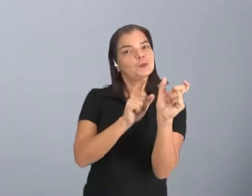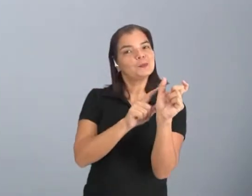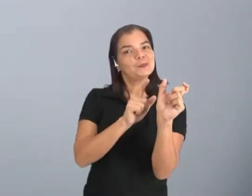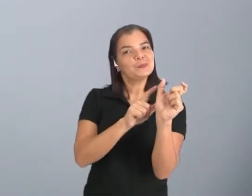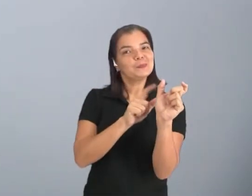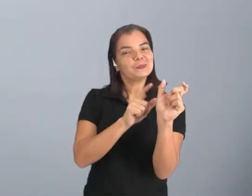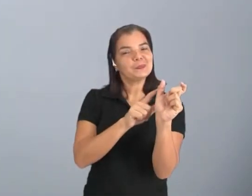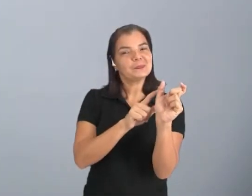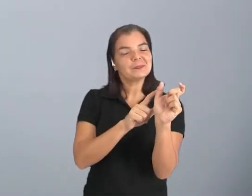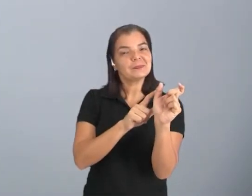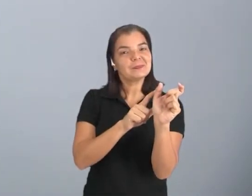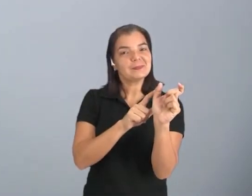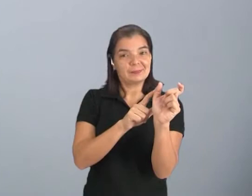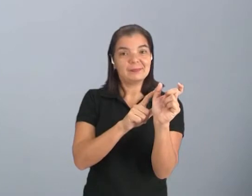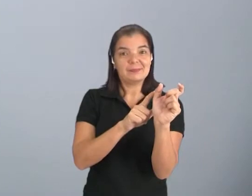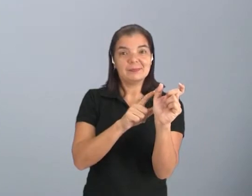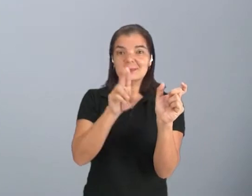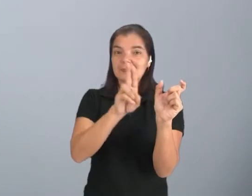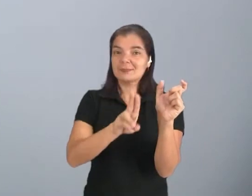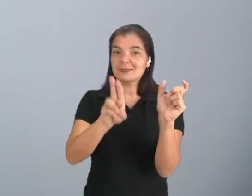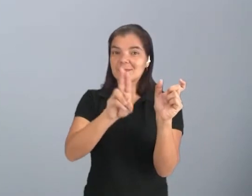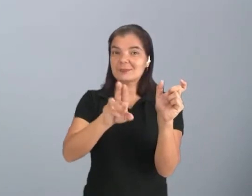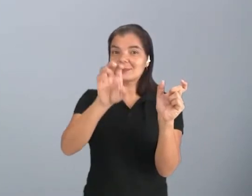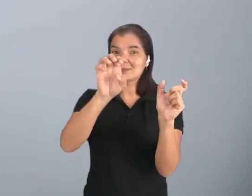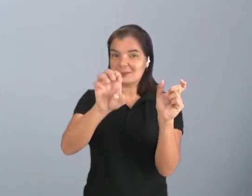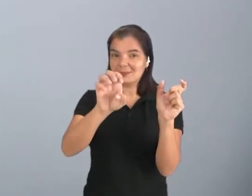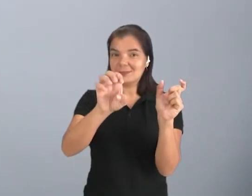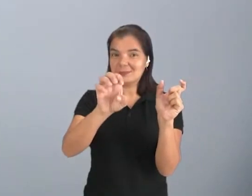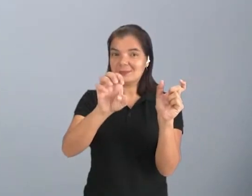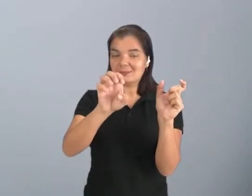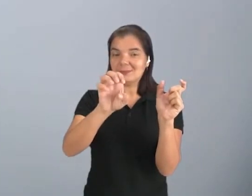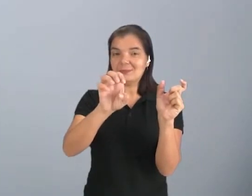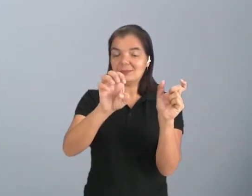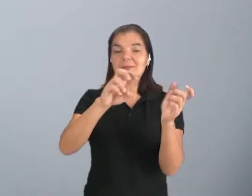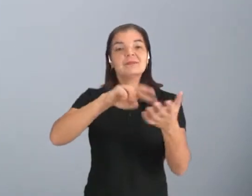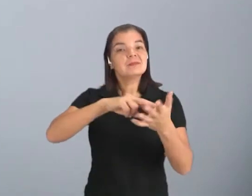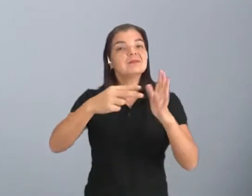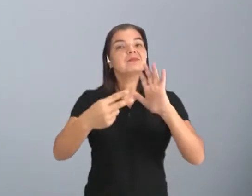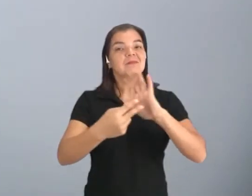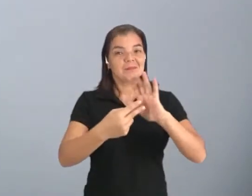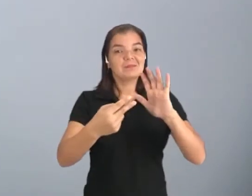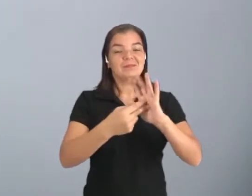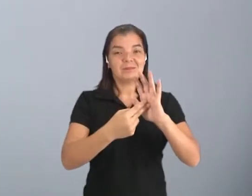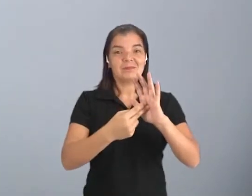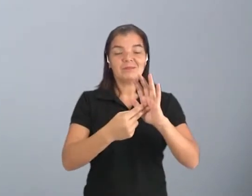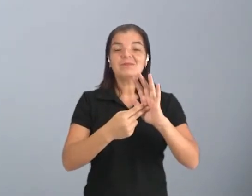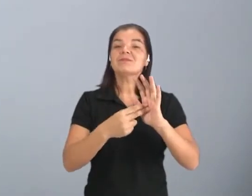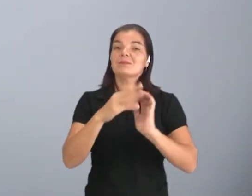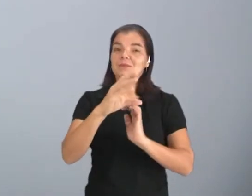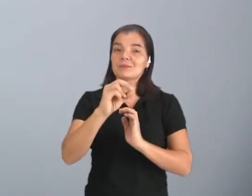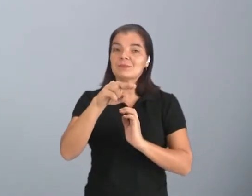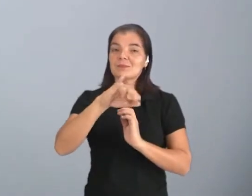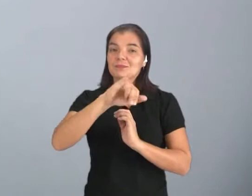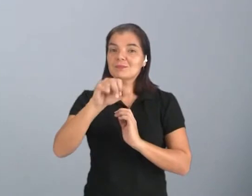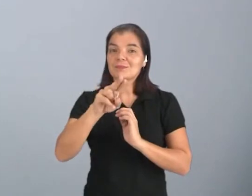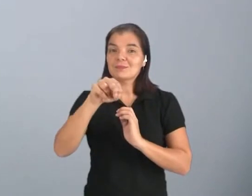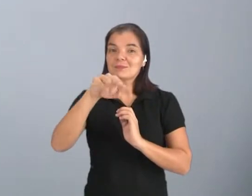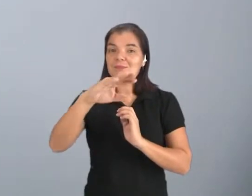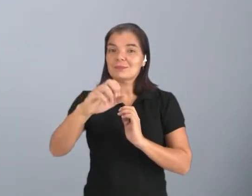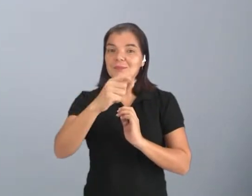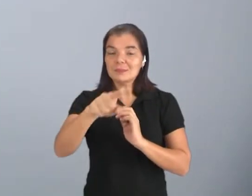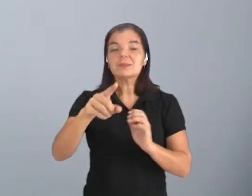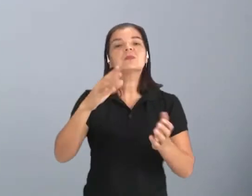palavrinha. Olhem, a palavrinha que foi usada foi a palavrinha e, que aí foi usada como uma conjunção,